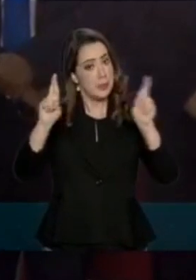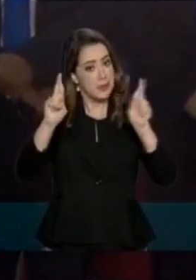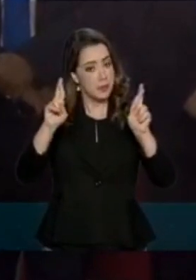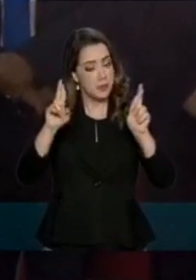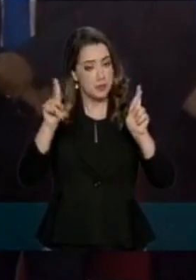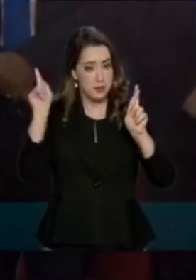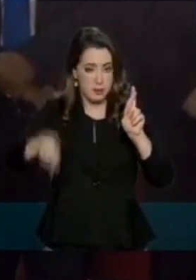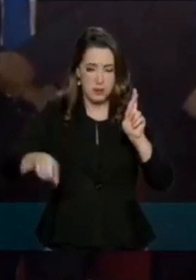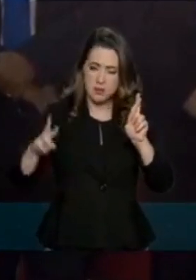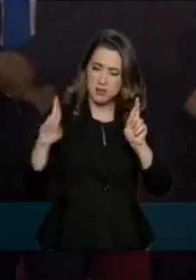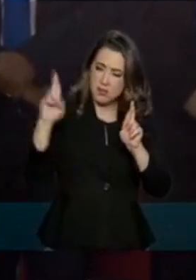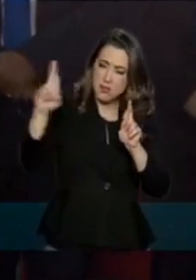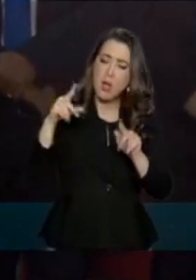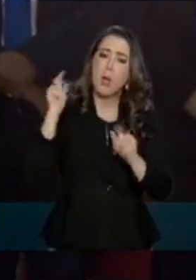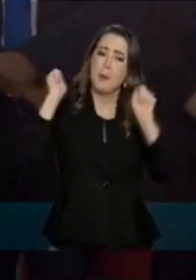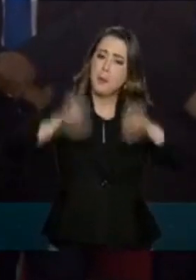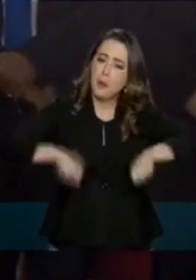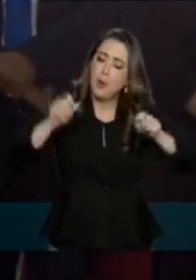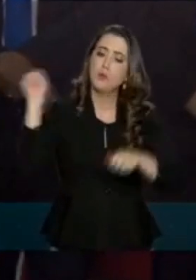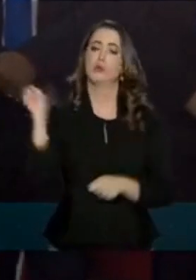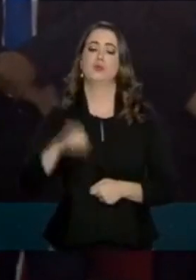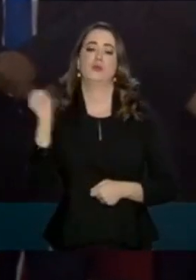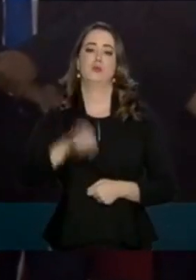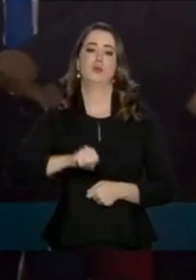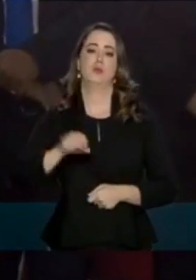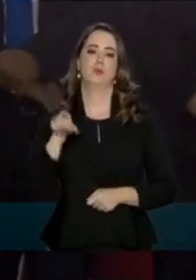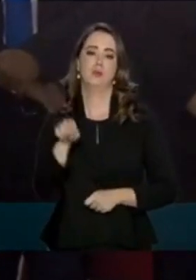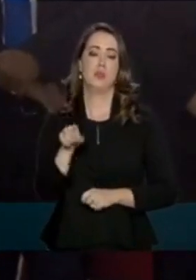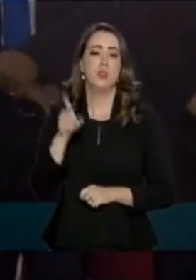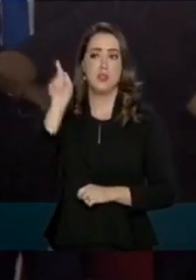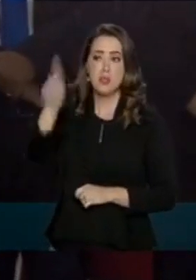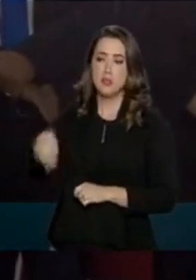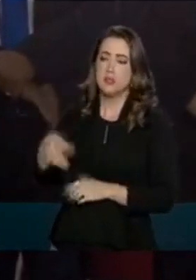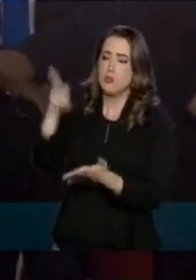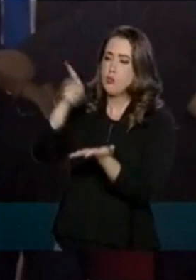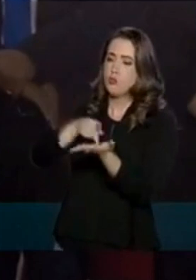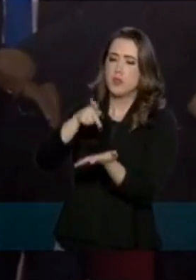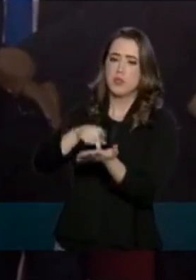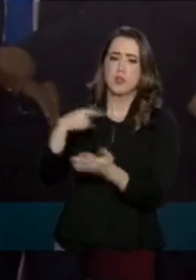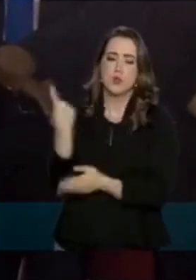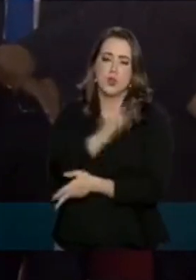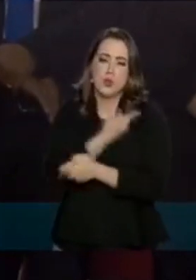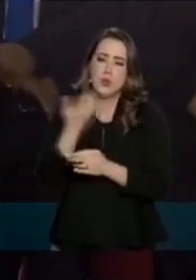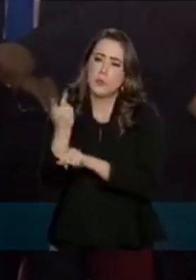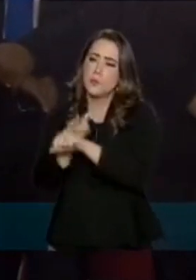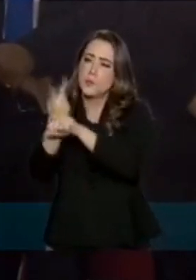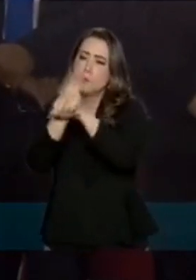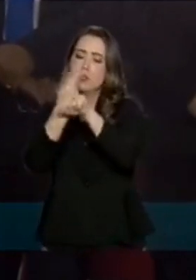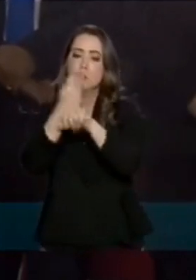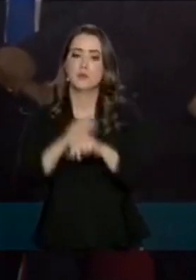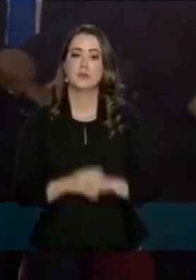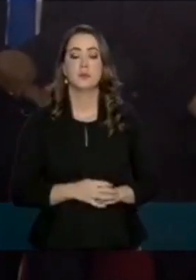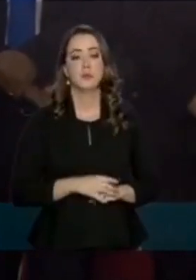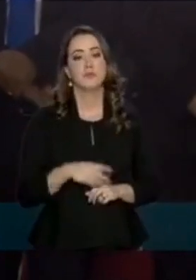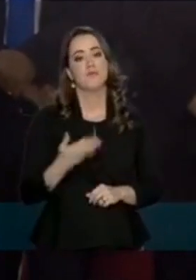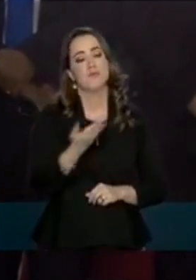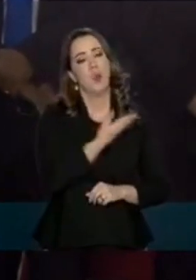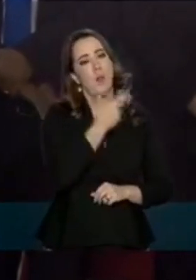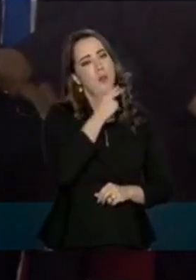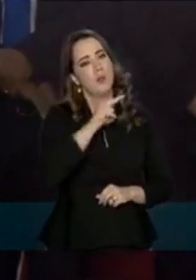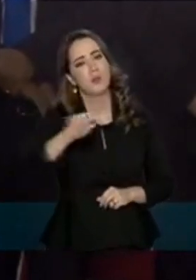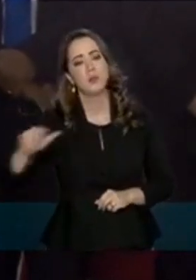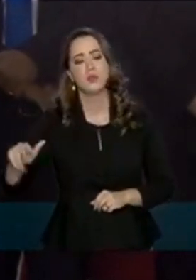símbolo que pode sim ser aquela realidade que todos nós procuramos. Meus